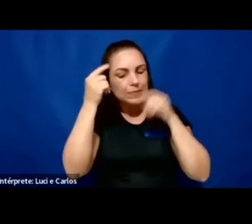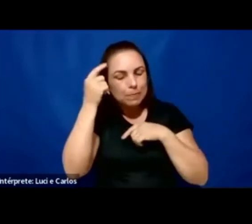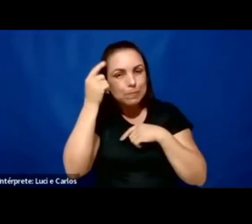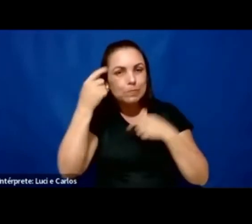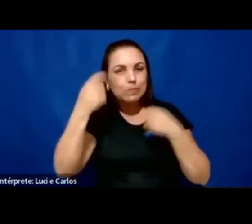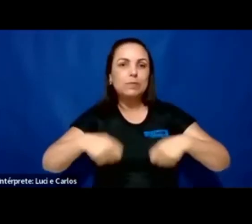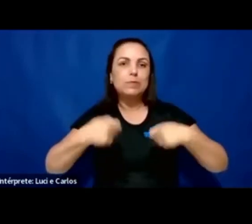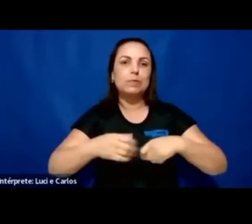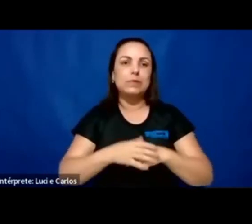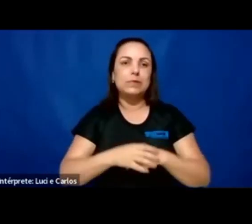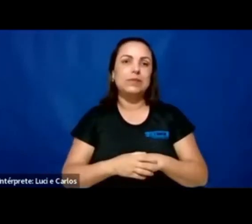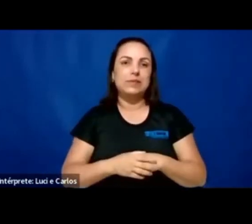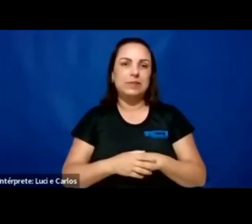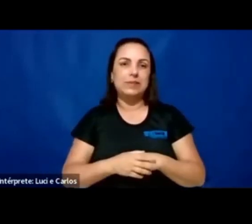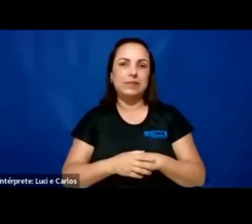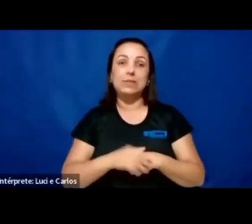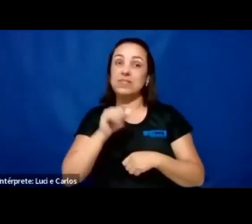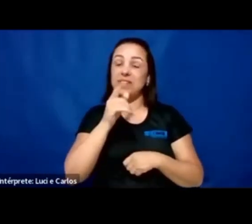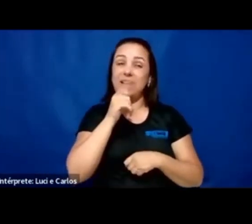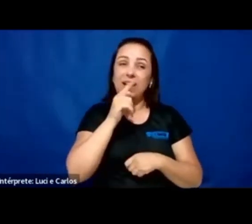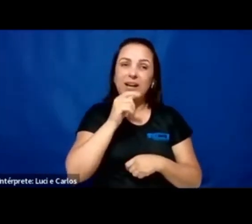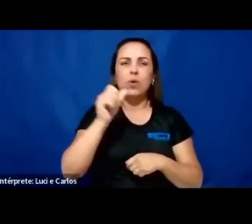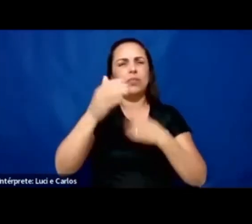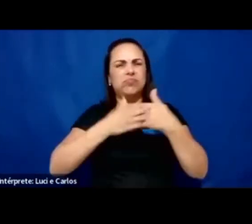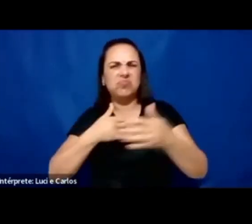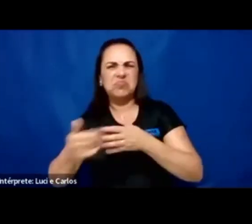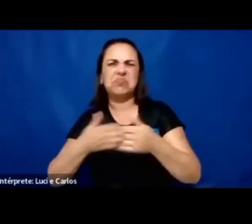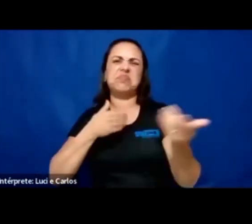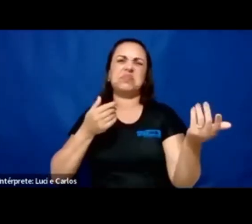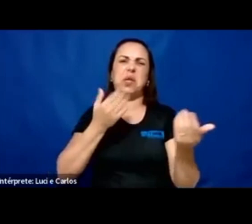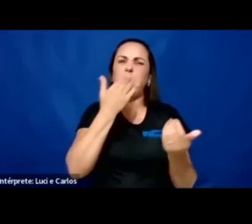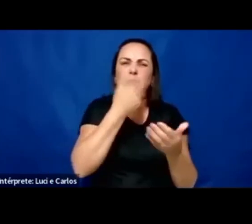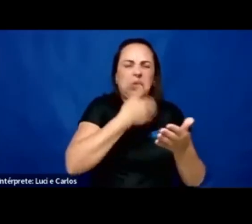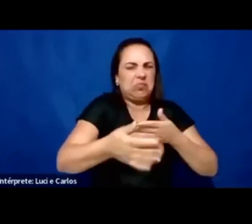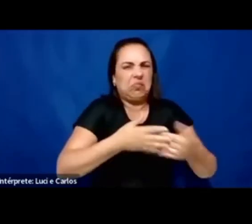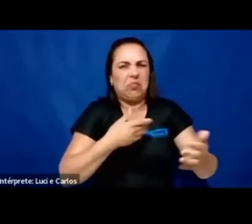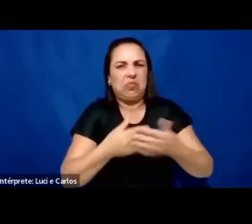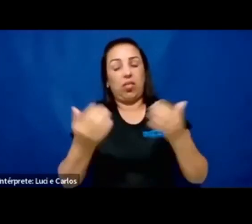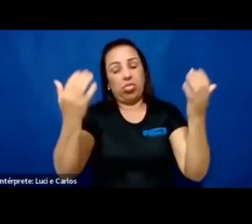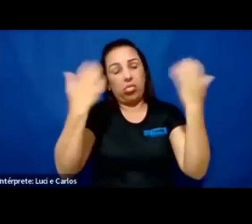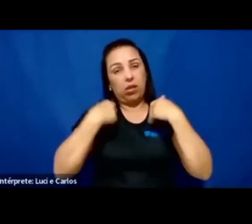água de qualidade, como é que você vai ter saúde? Sendo que seu corpo,